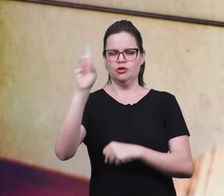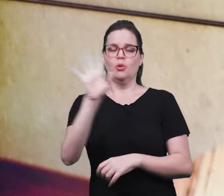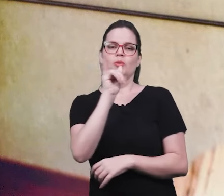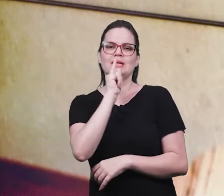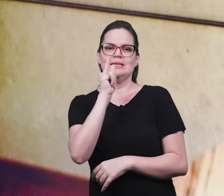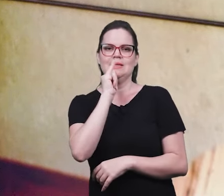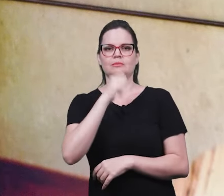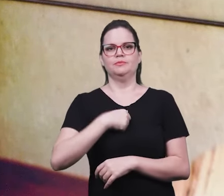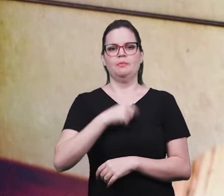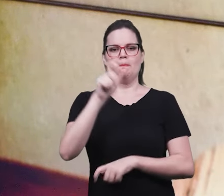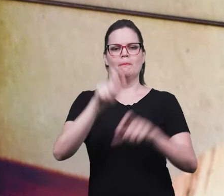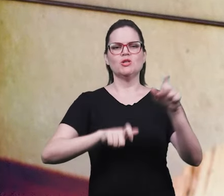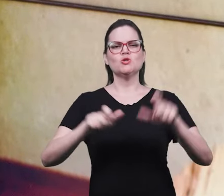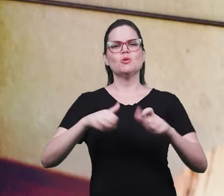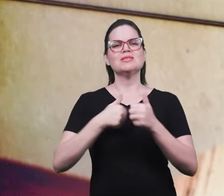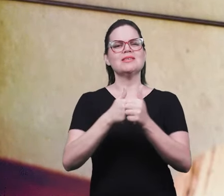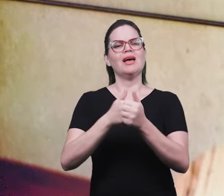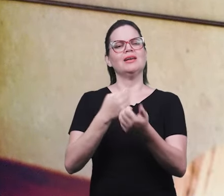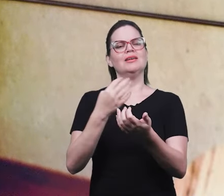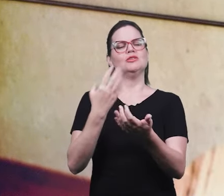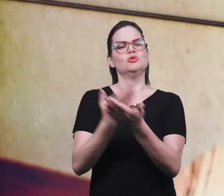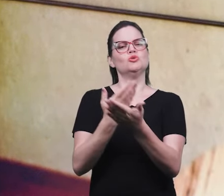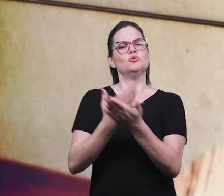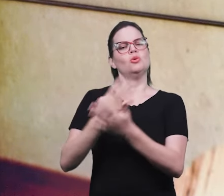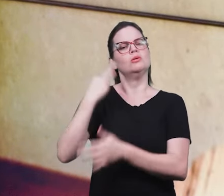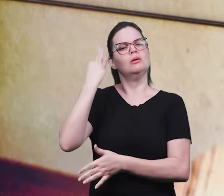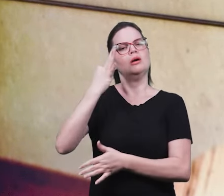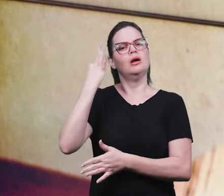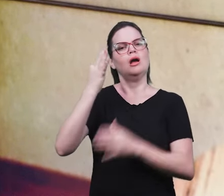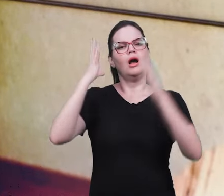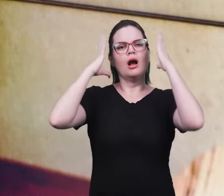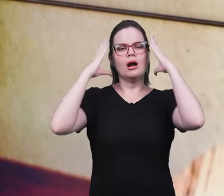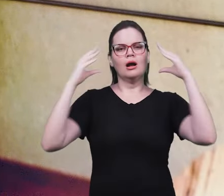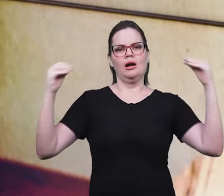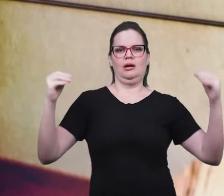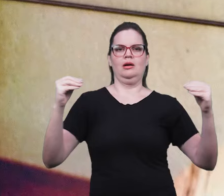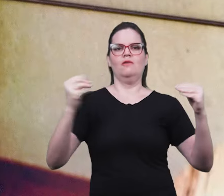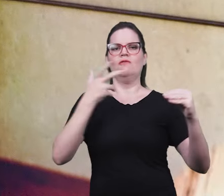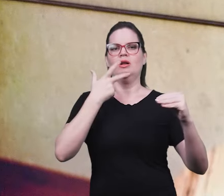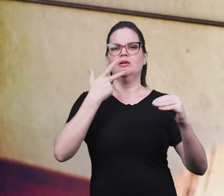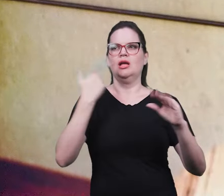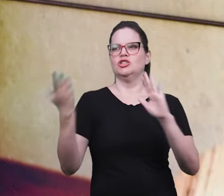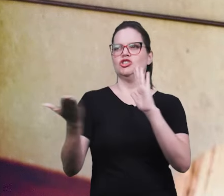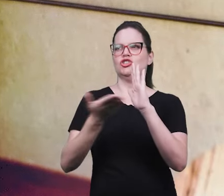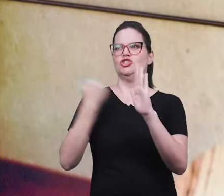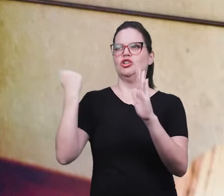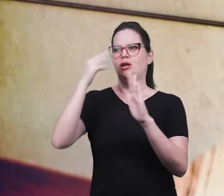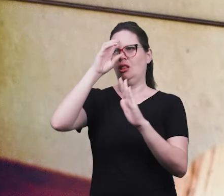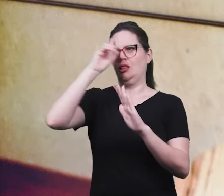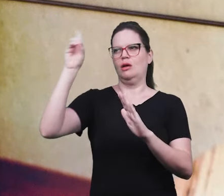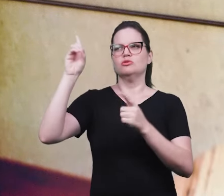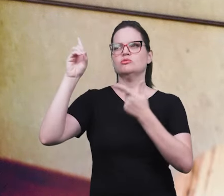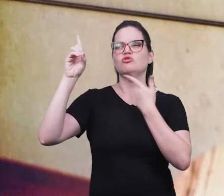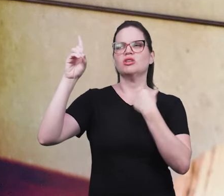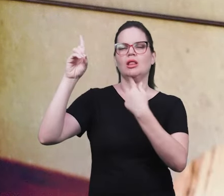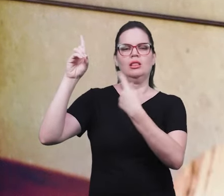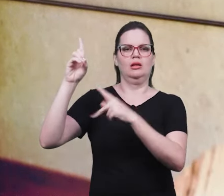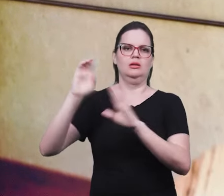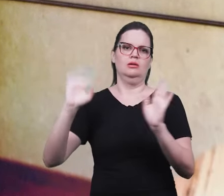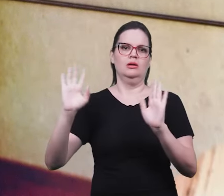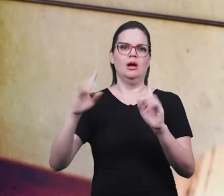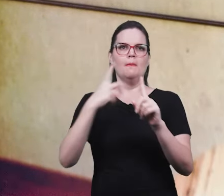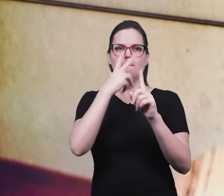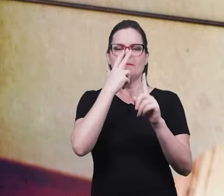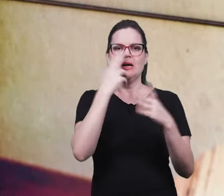vamos explicar, que leva o poder de Deus tirando a vontade do homem, certo? Na verdade, não é bem isso. Deus não usa esse poder para tirar a vontade do